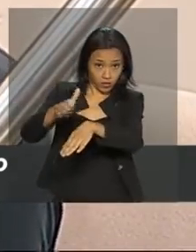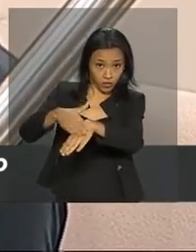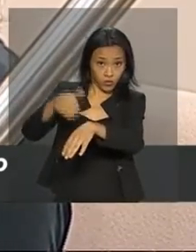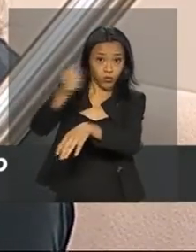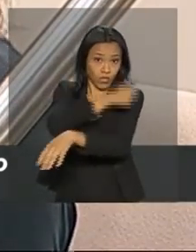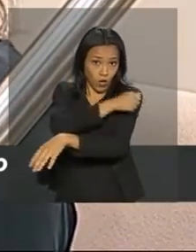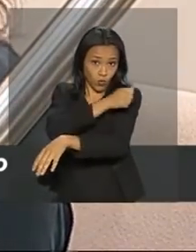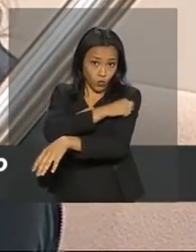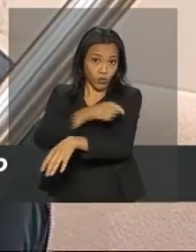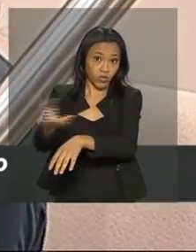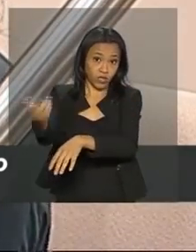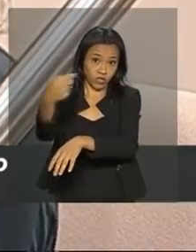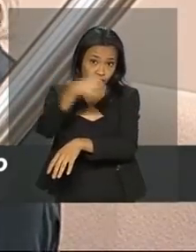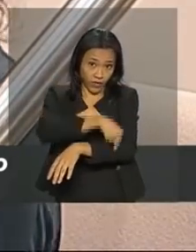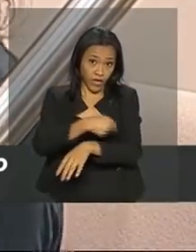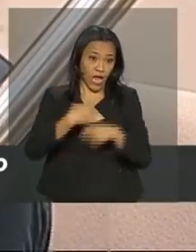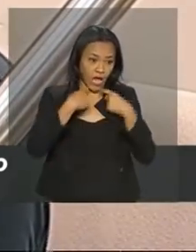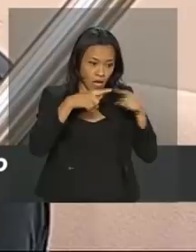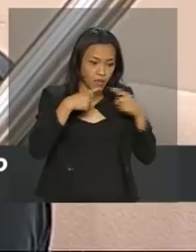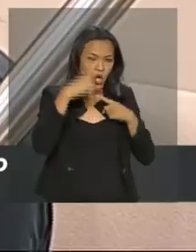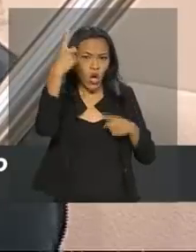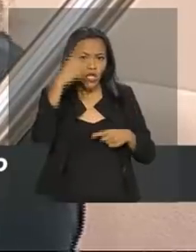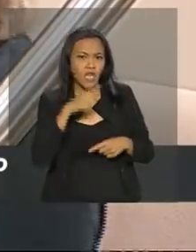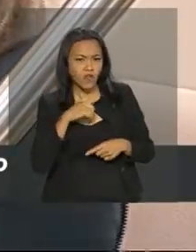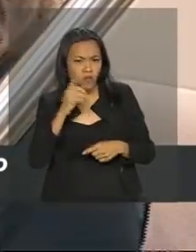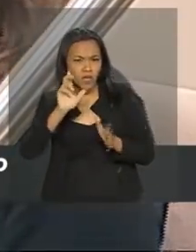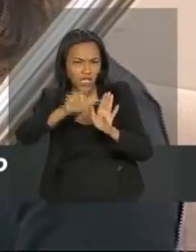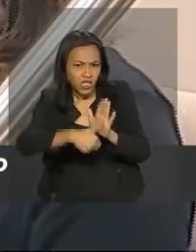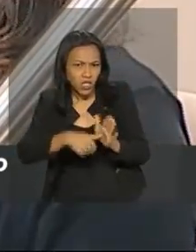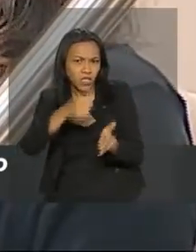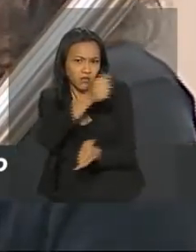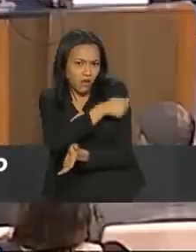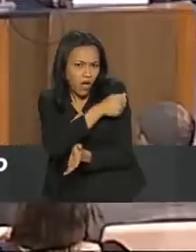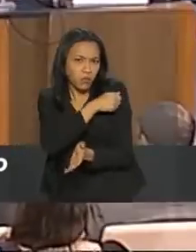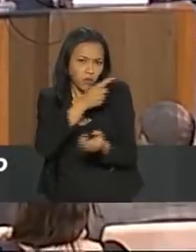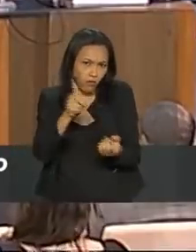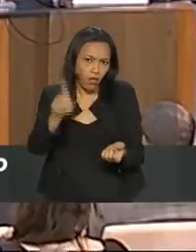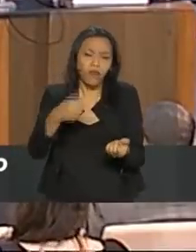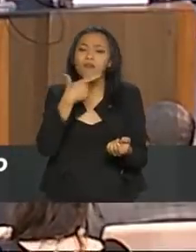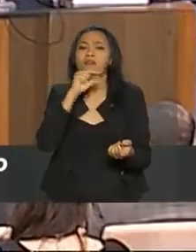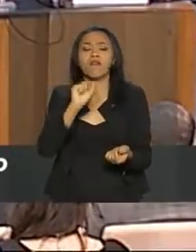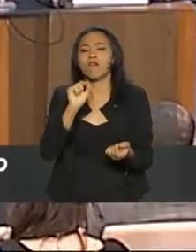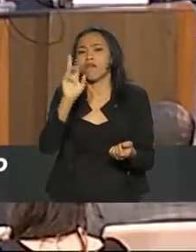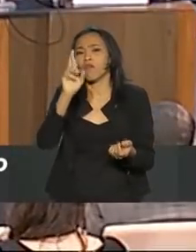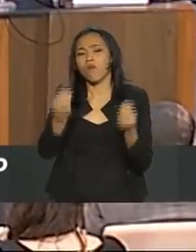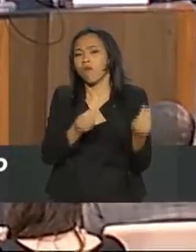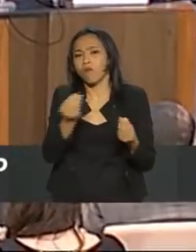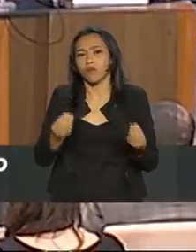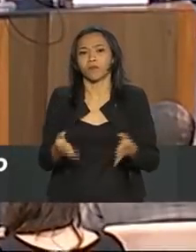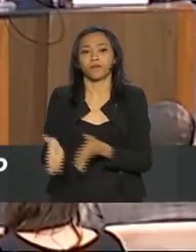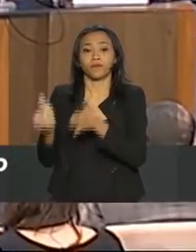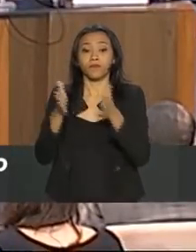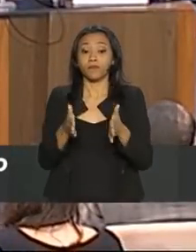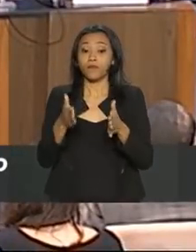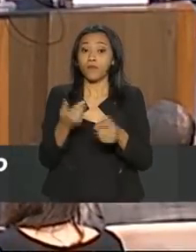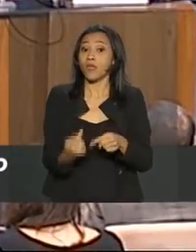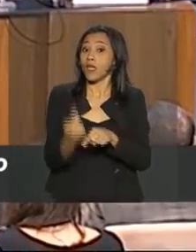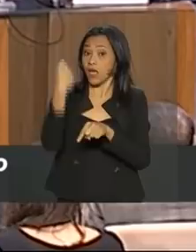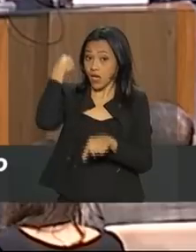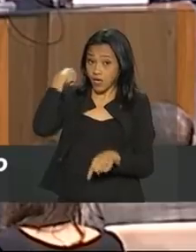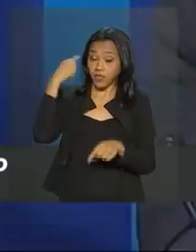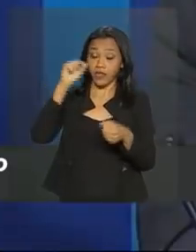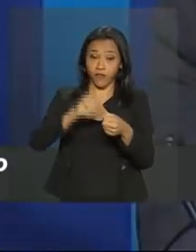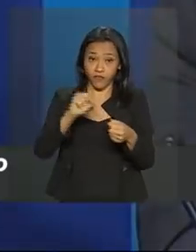entrar vão falar só da minha sala teve um aluno que chegou atrasado eu estivesse online op é ser um canal que antes era feito sem